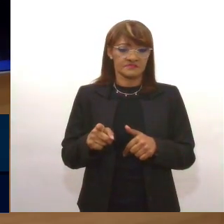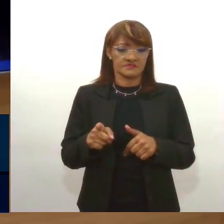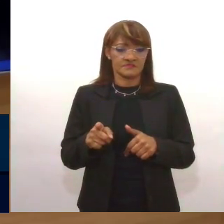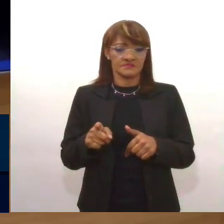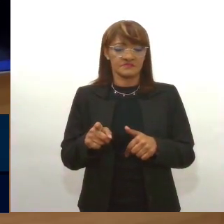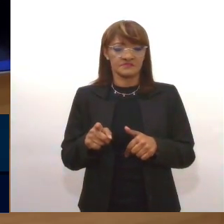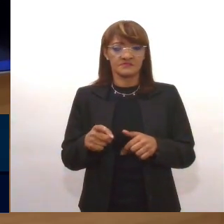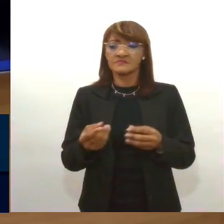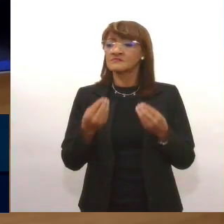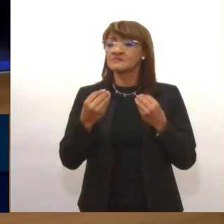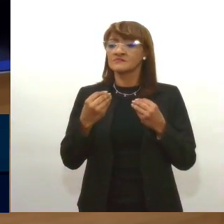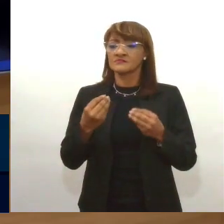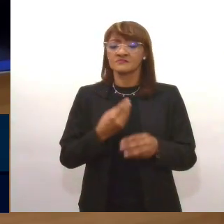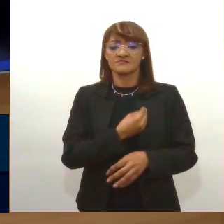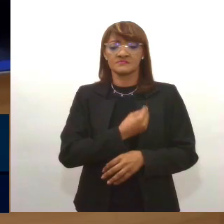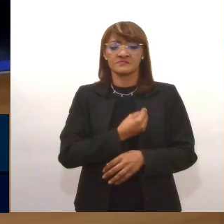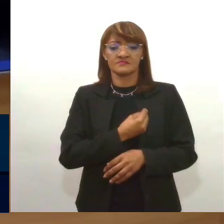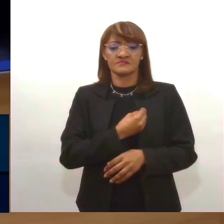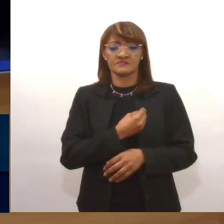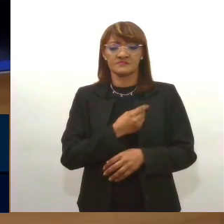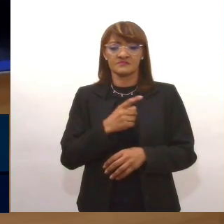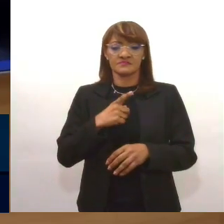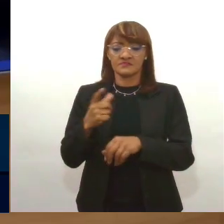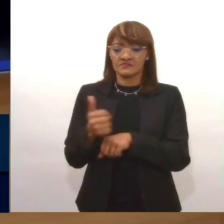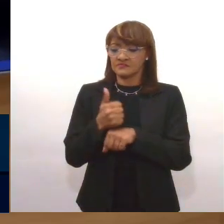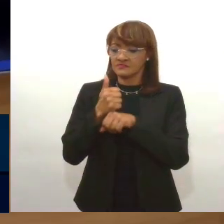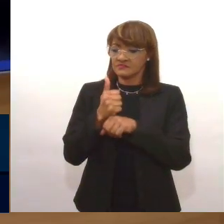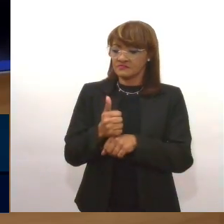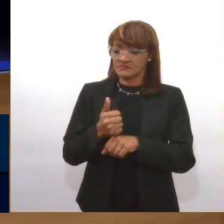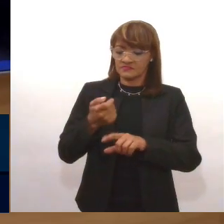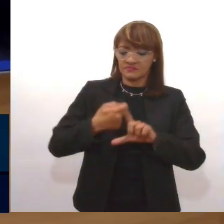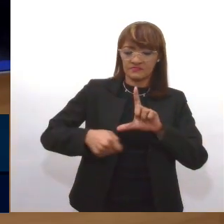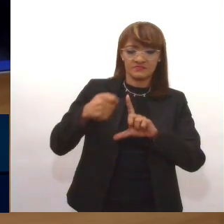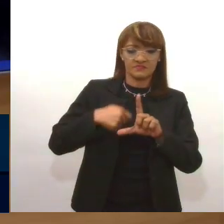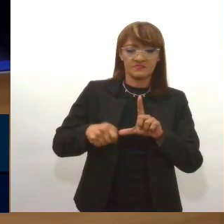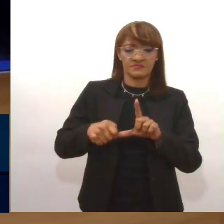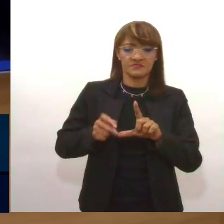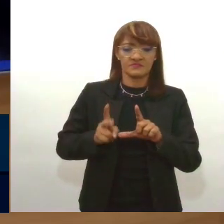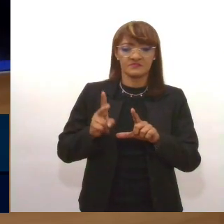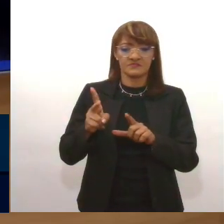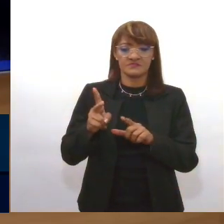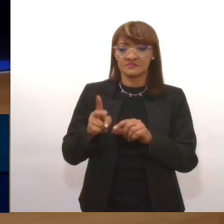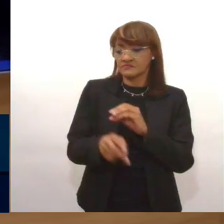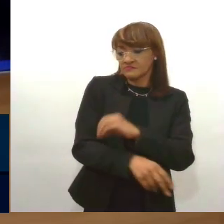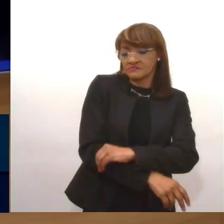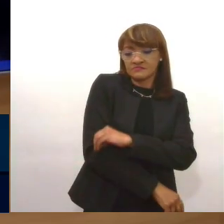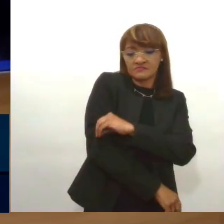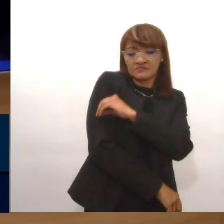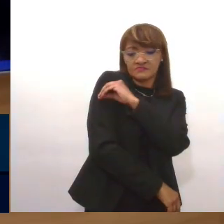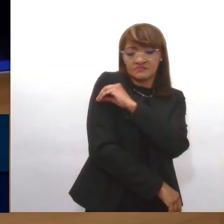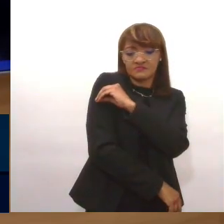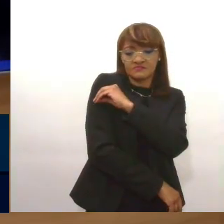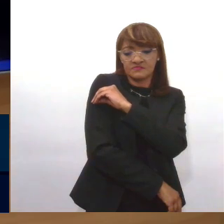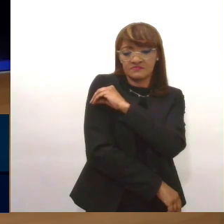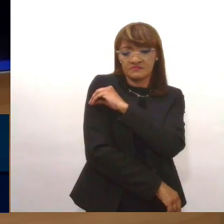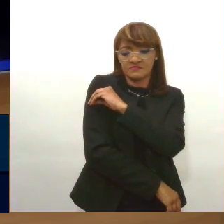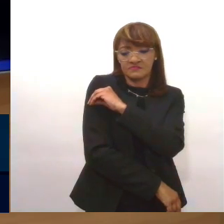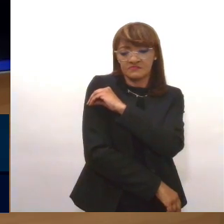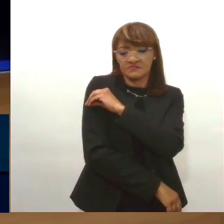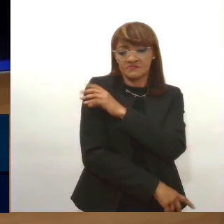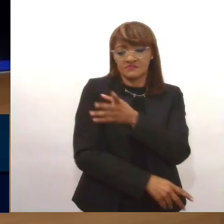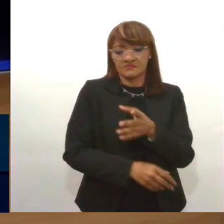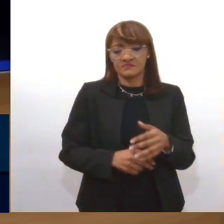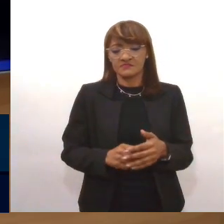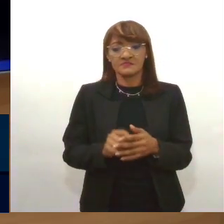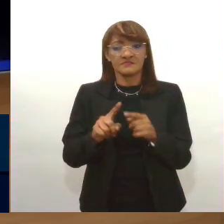pescadores que viveu a vida toda que não estudou que paga Colégio dos seus filhos que paga energia que